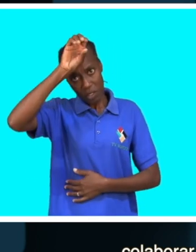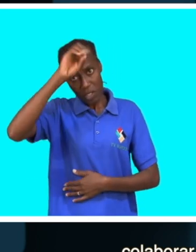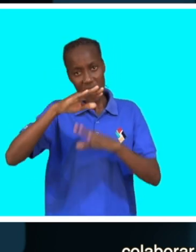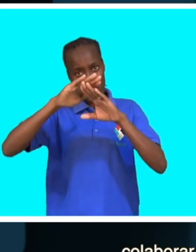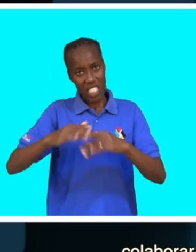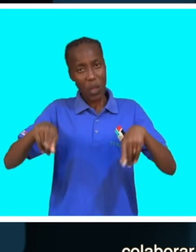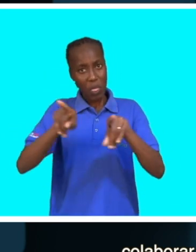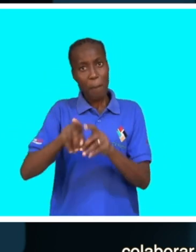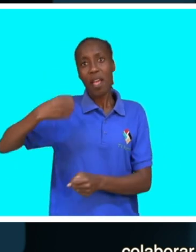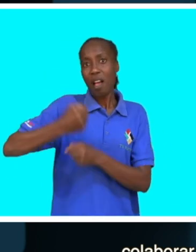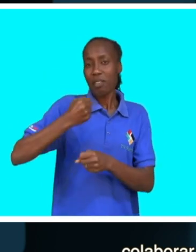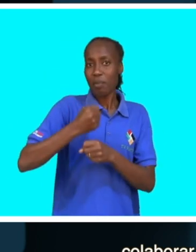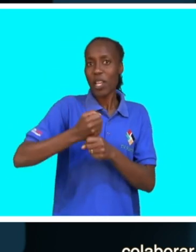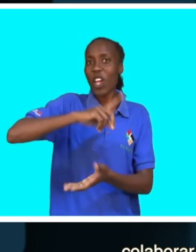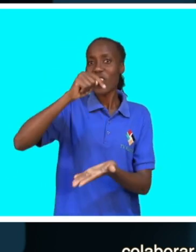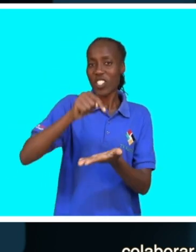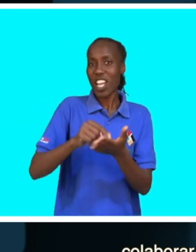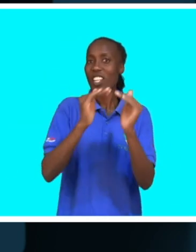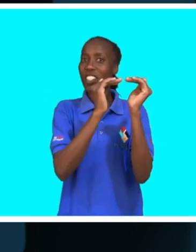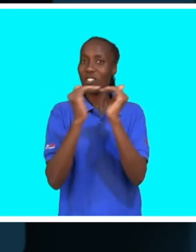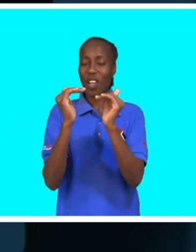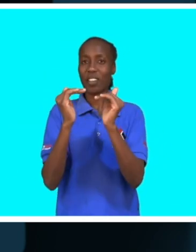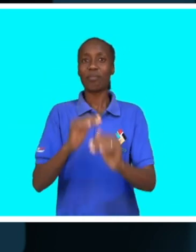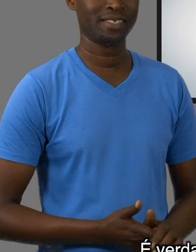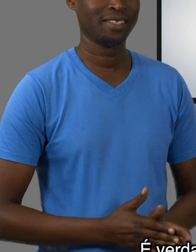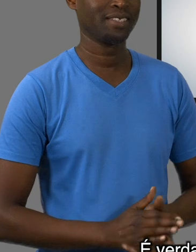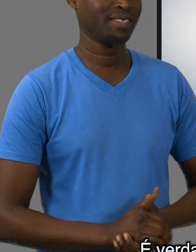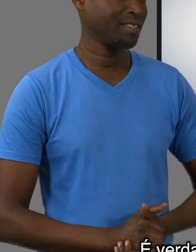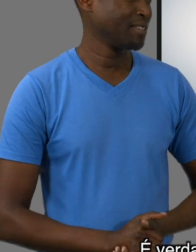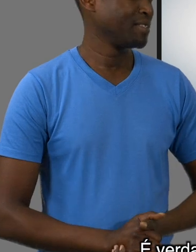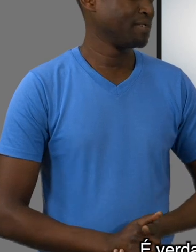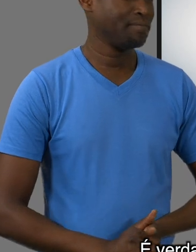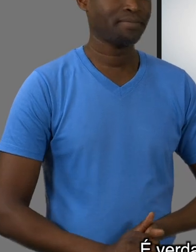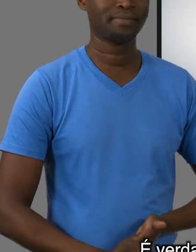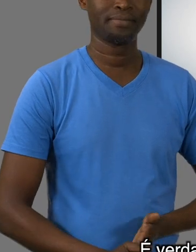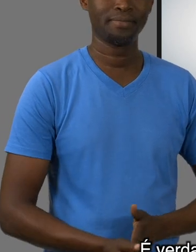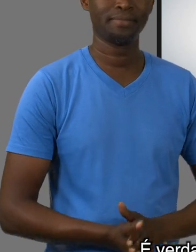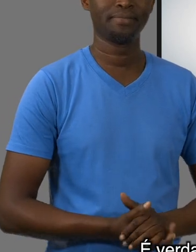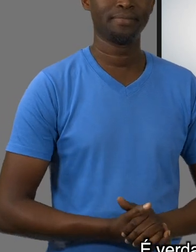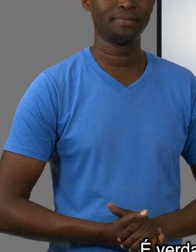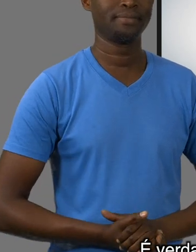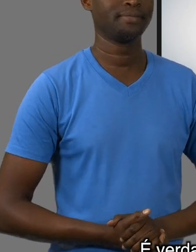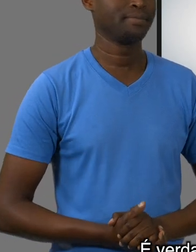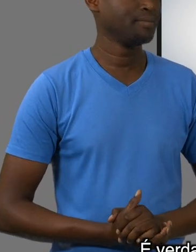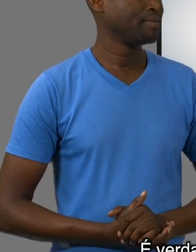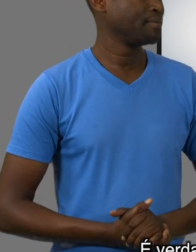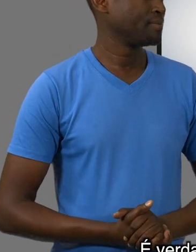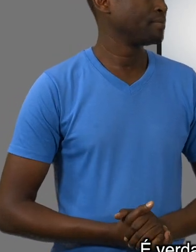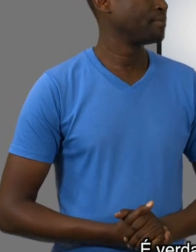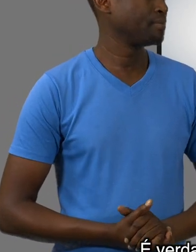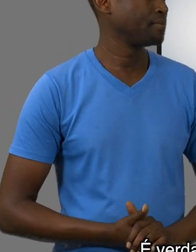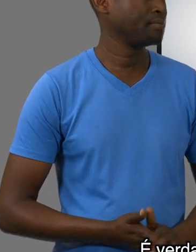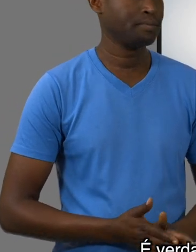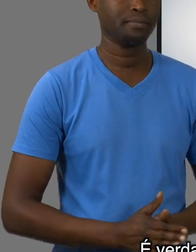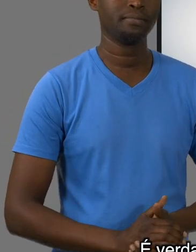sul-africanas que estejam a trabalhar em centros iguais aos nossos. É verdade que os pais devem ser muito fortes na defesa